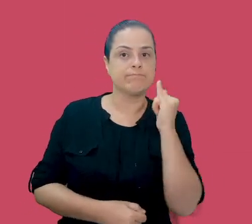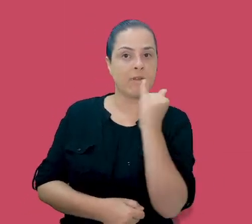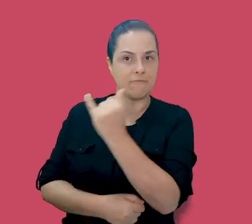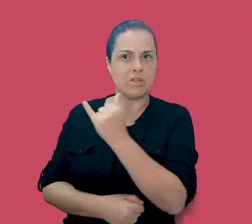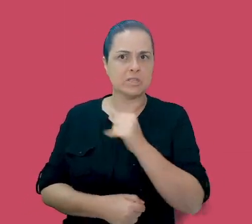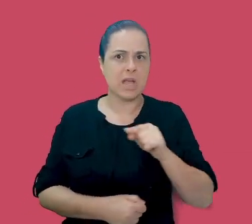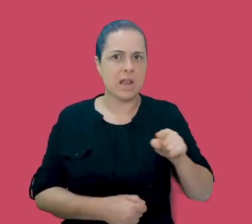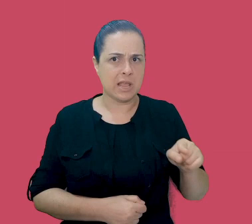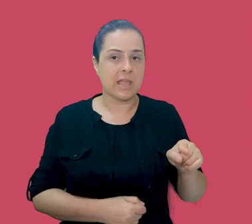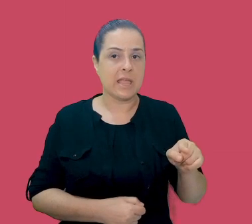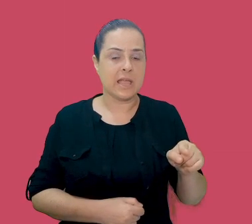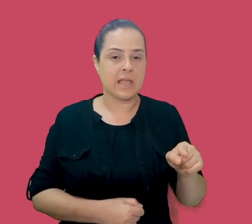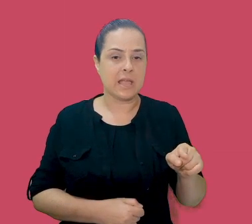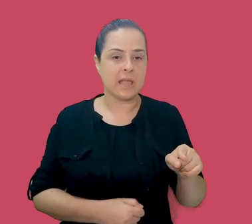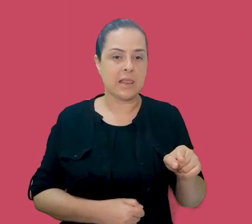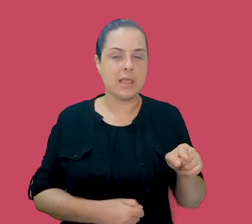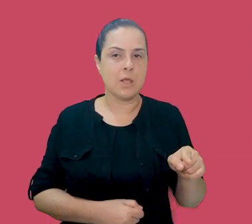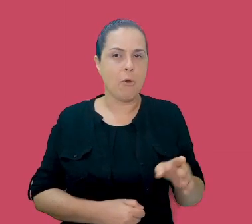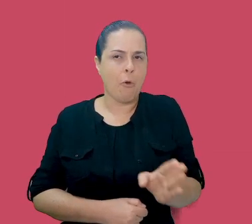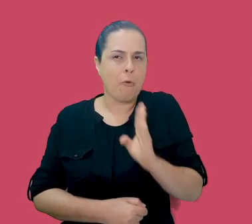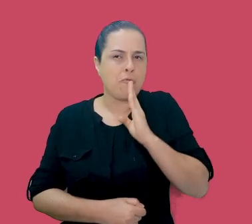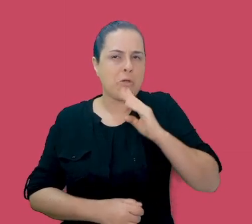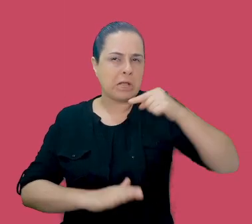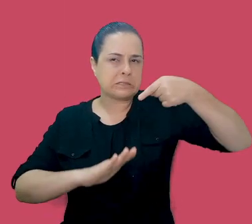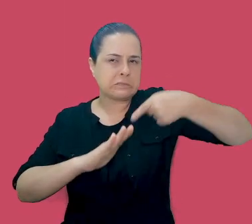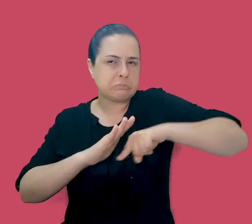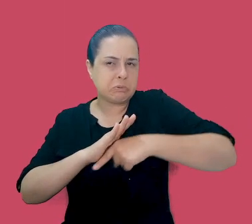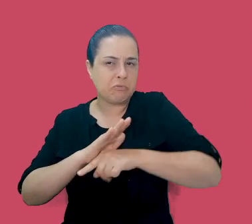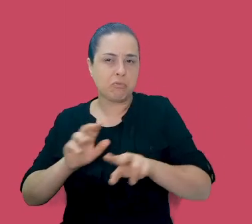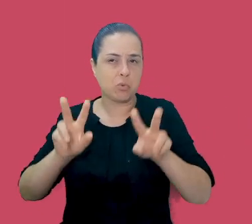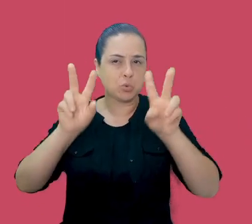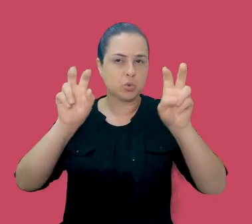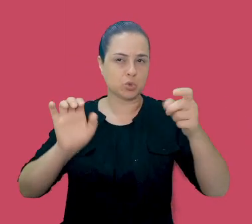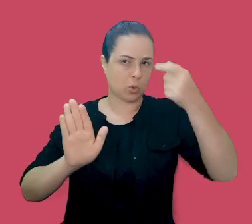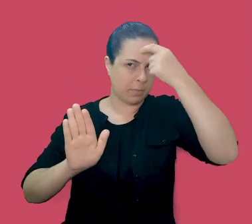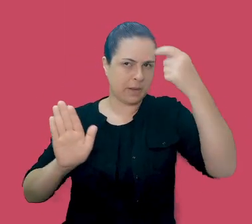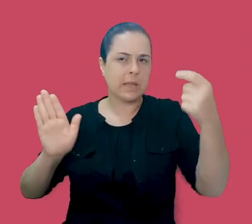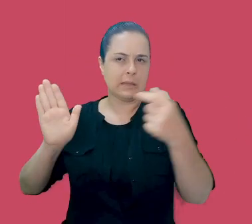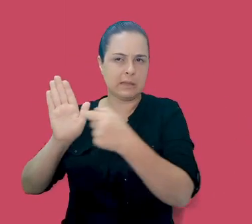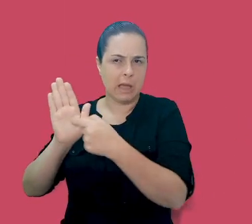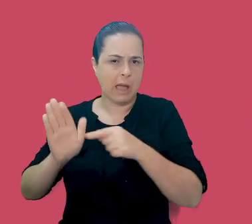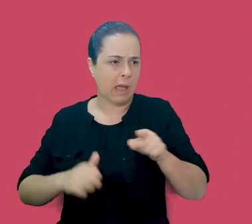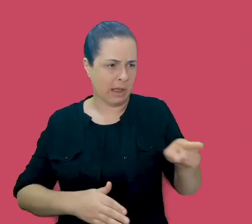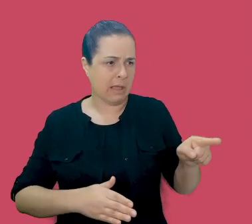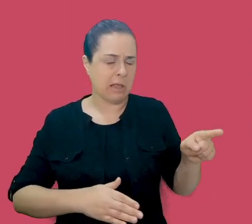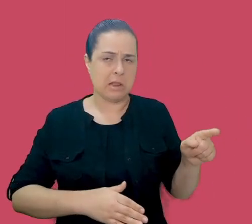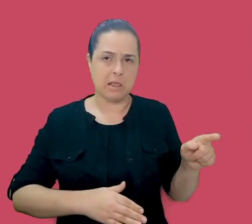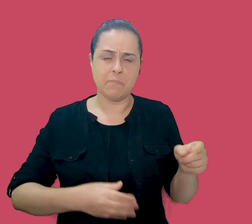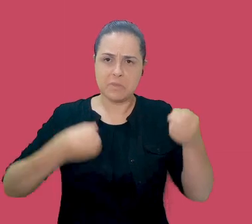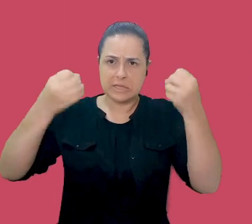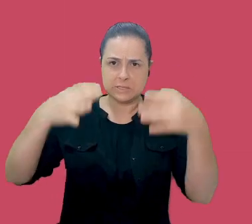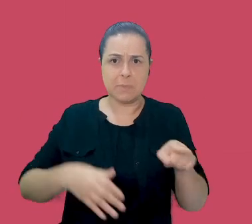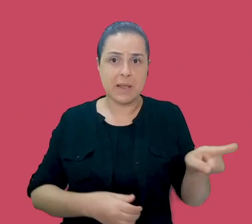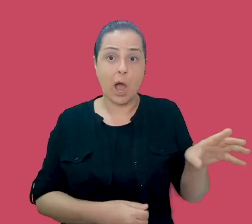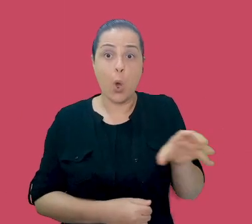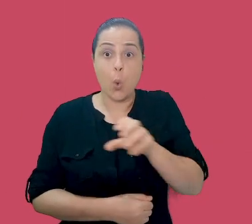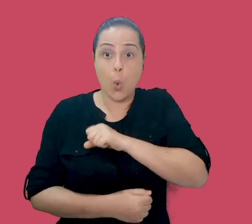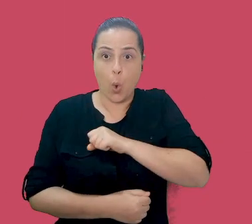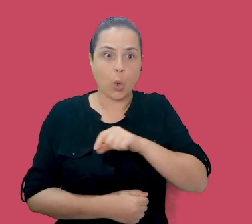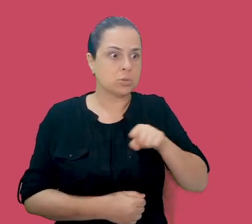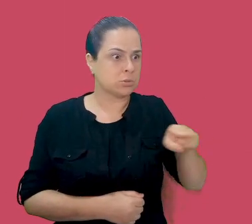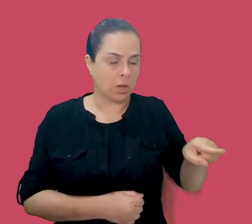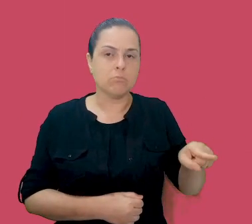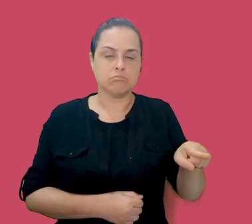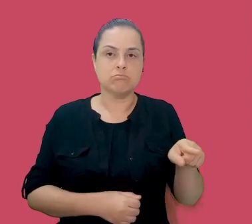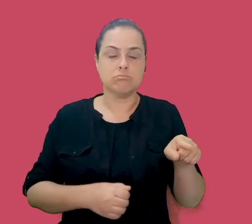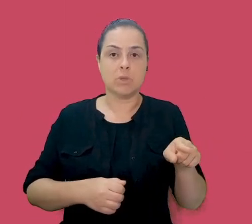maiores detratores de inteligência artificial que tem hoje, tá? Então, ele fala que ele gosta, é uma coisa que está muito... Eu acho que ele se